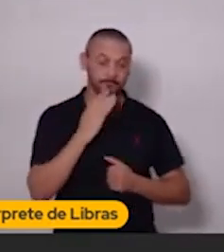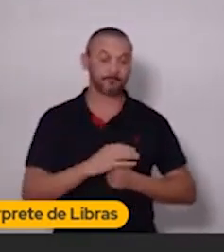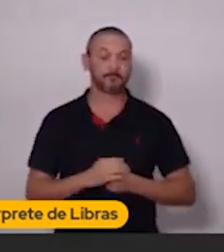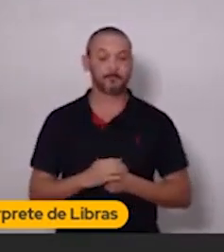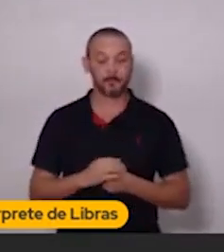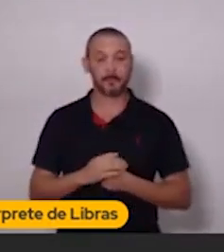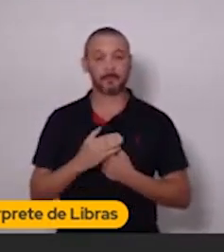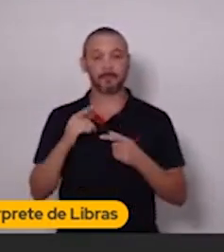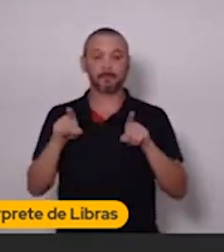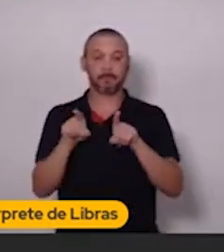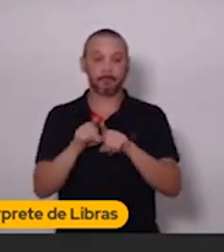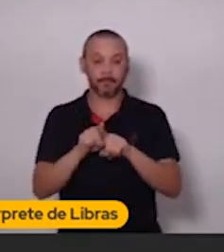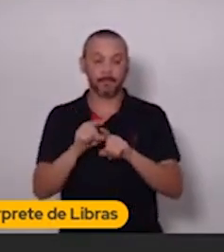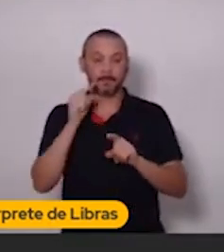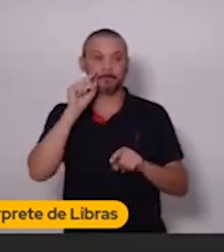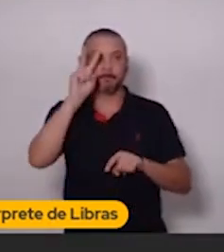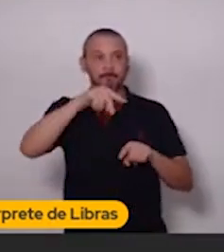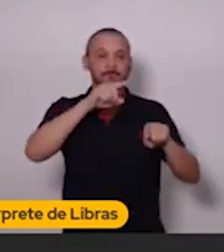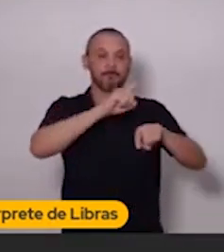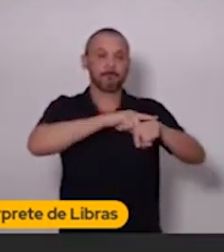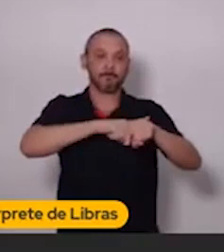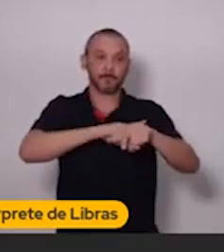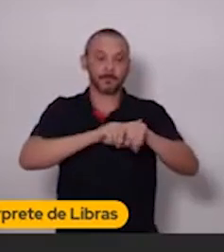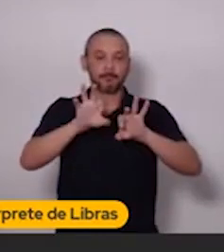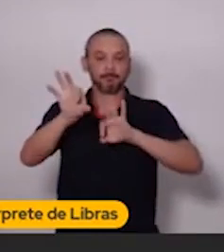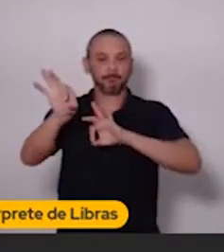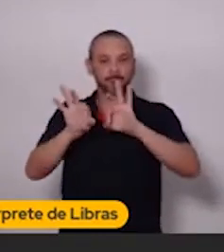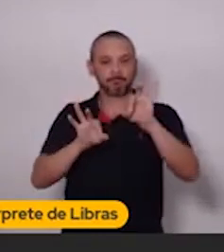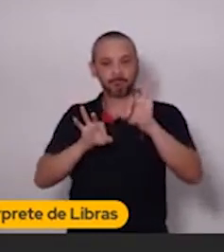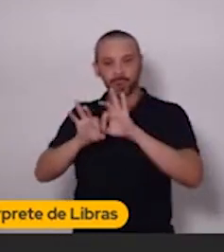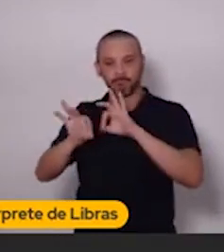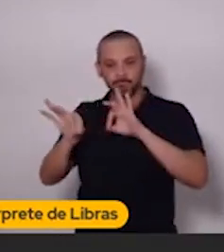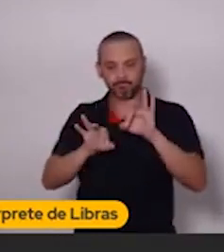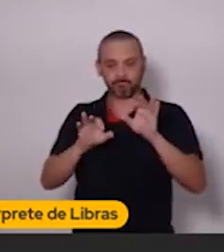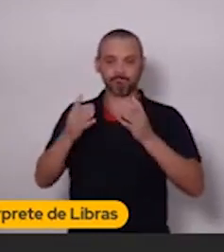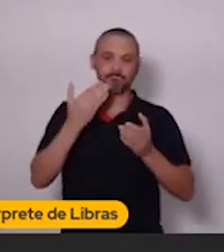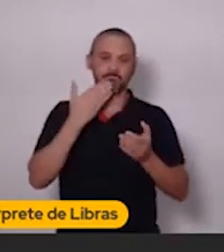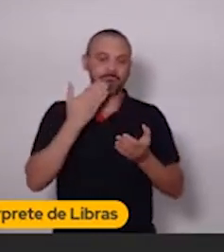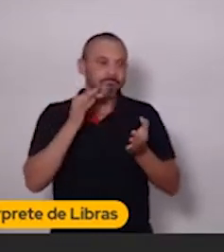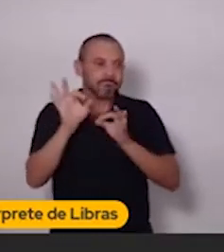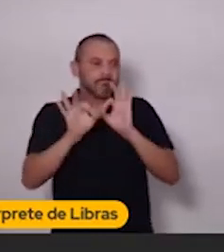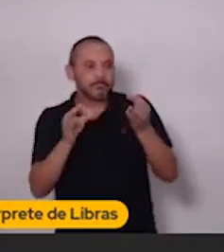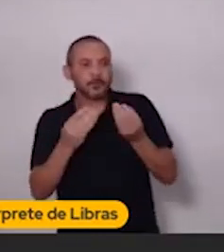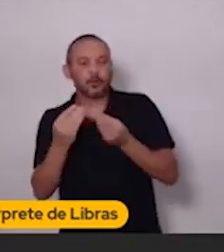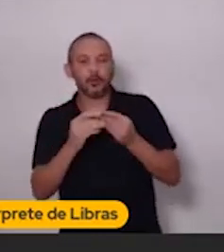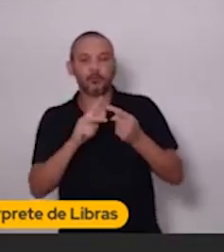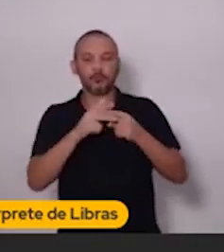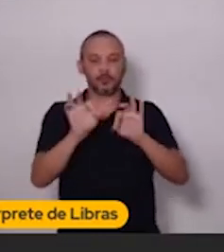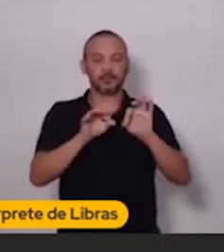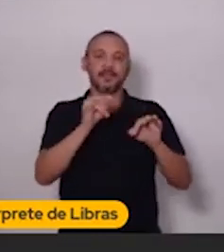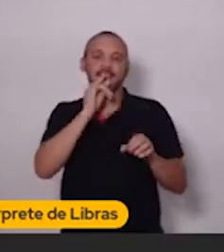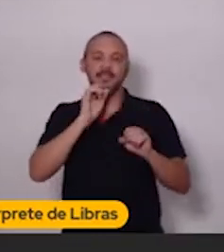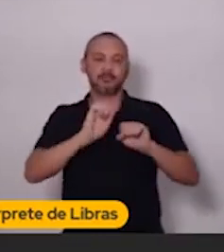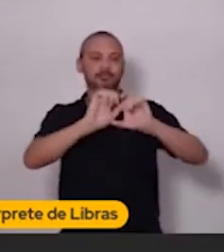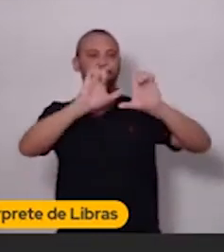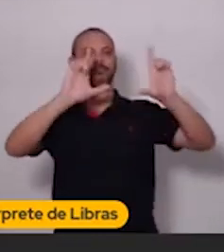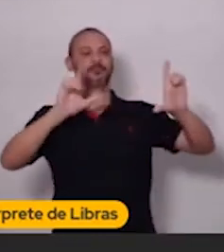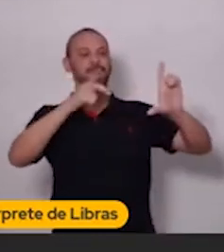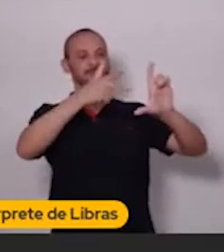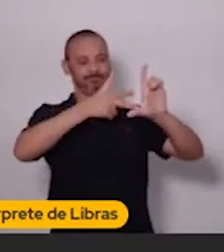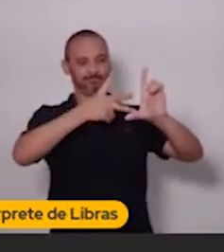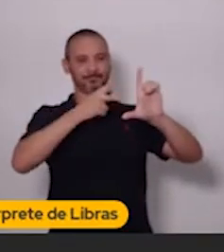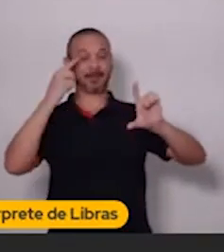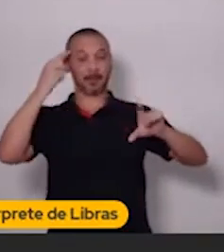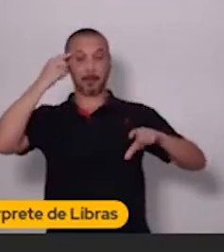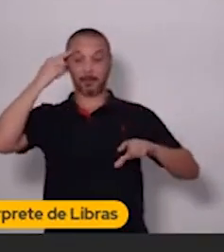E aí você tem que estimar esse tempo de montagem e de desmontagem já na sua locação. Digamos que você esteja gravando em um estúdio, você tem que pensar que no momento que